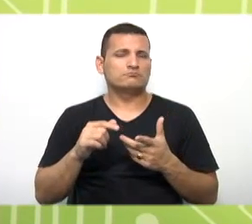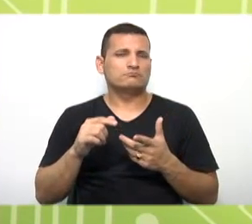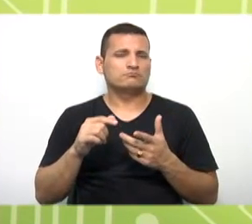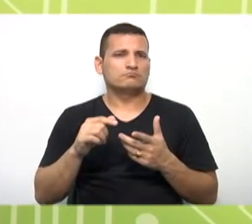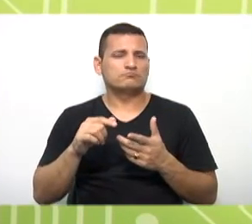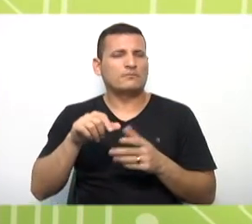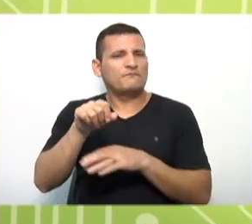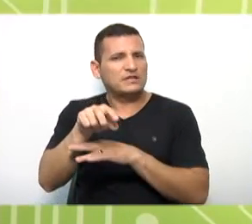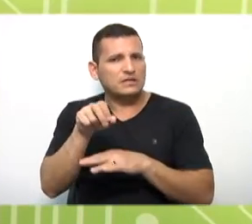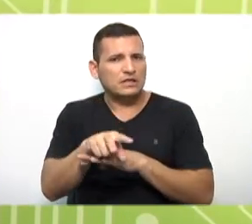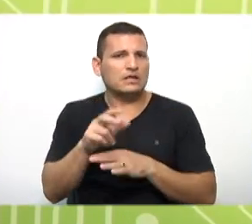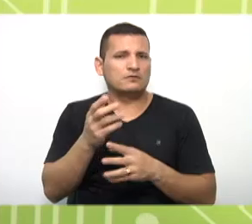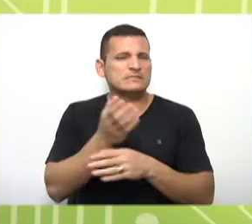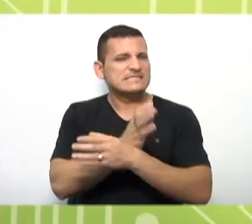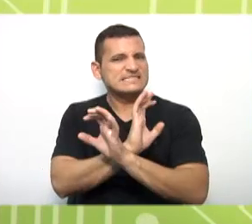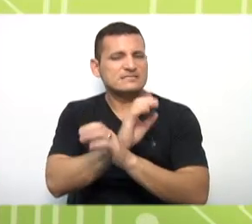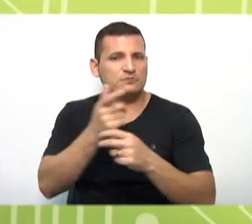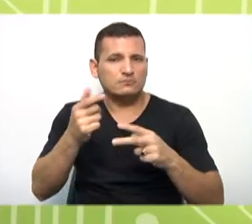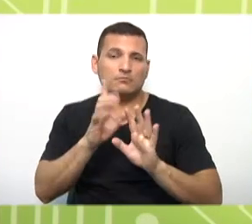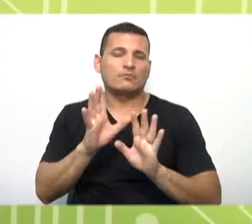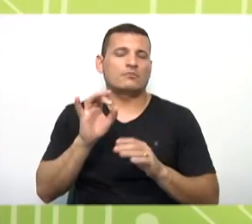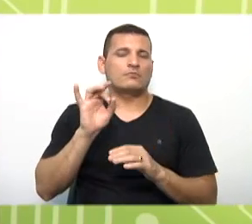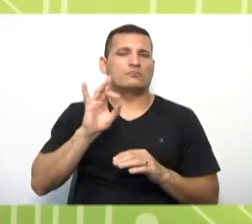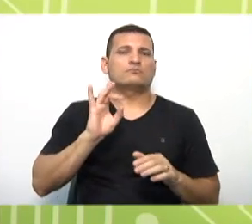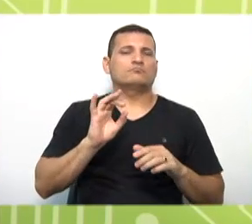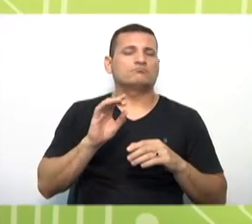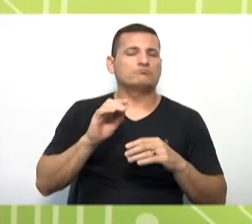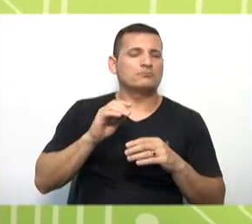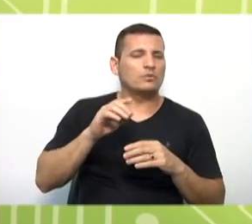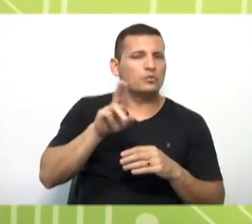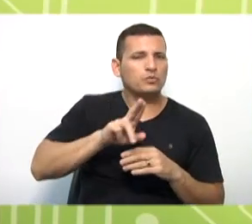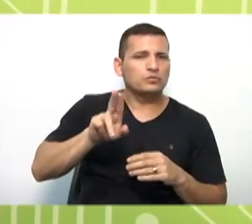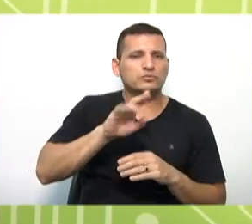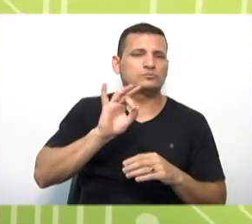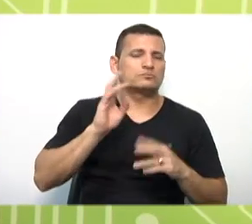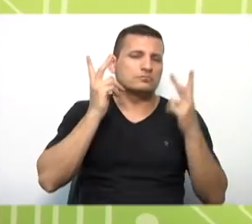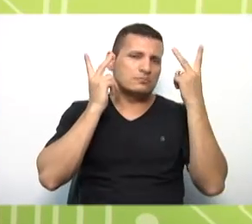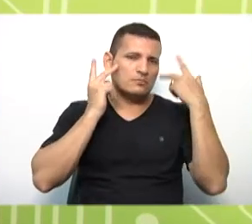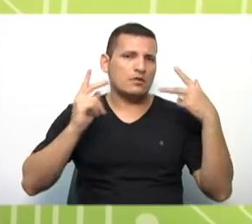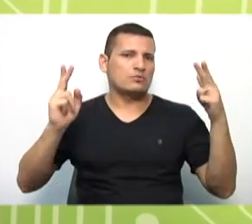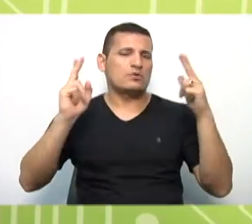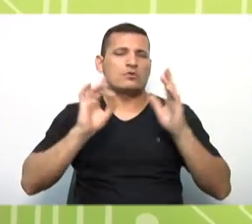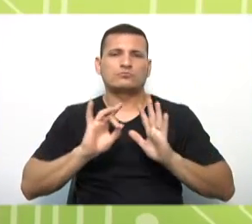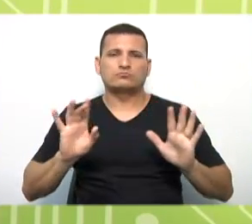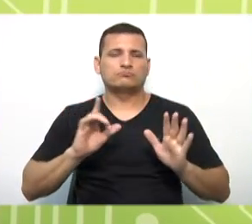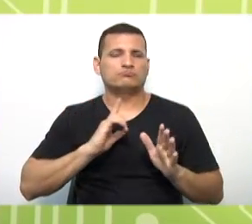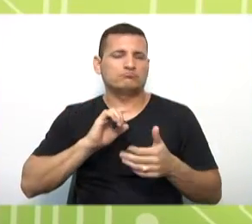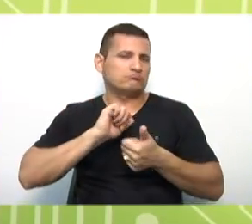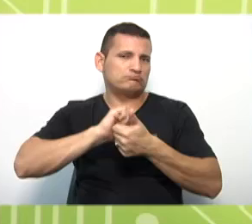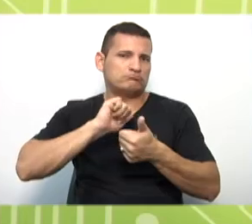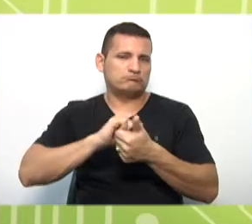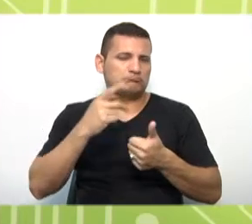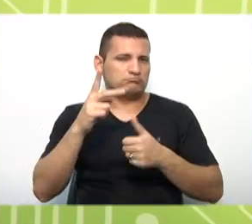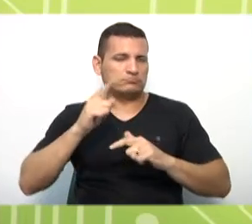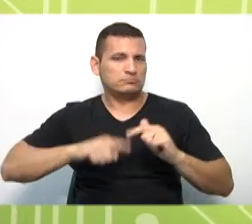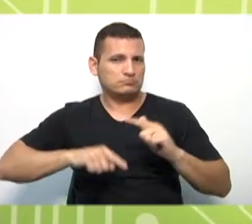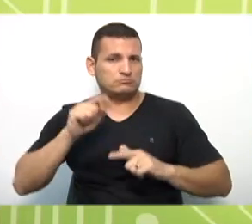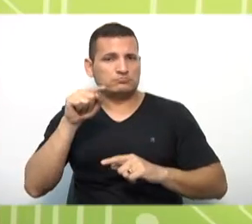trabalhar com produtos naturais para manter a qualidade do seu produto. Você está